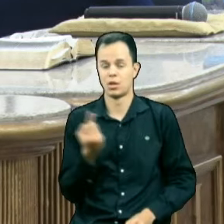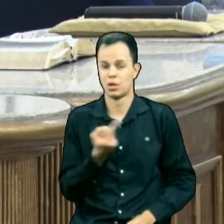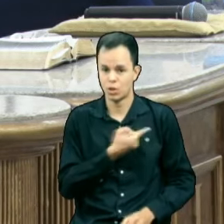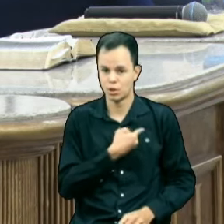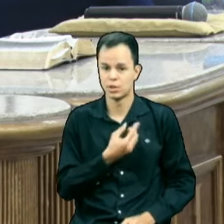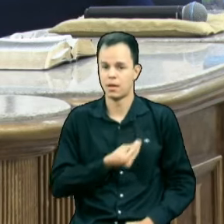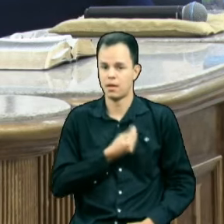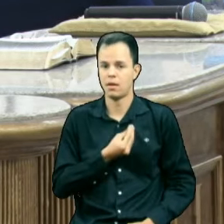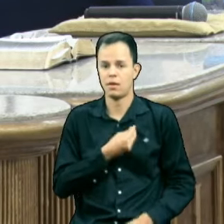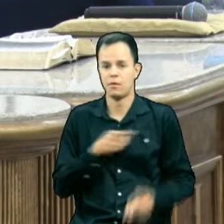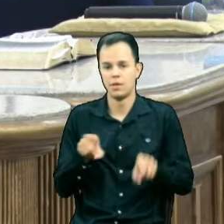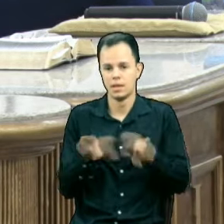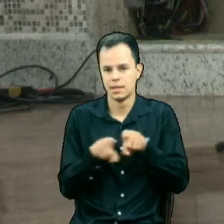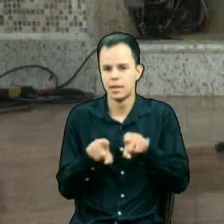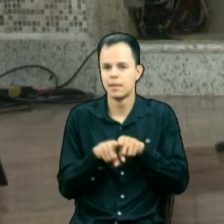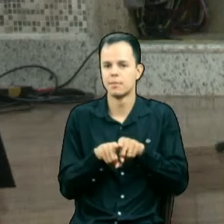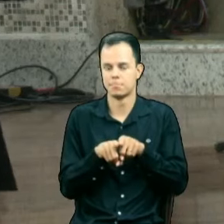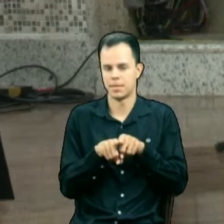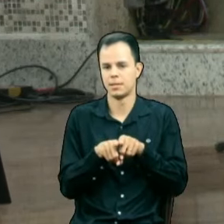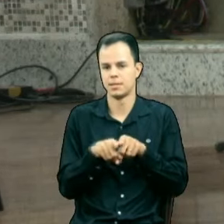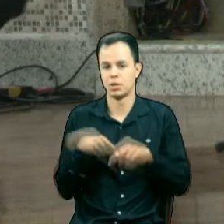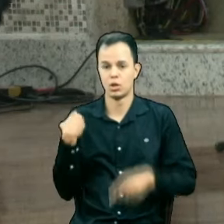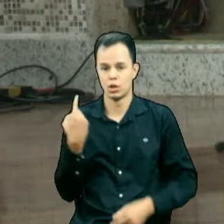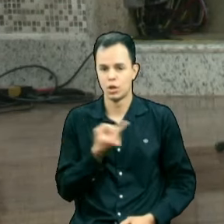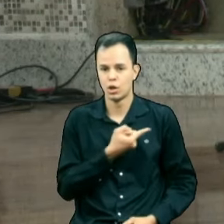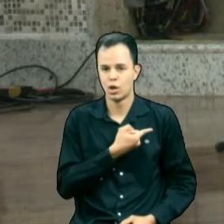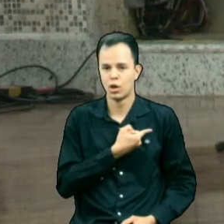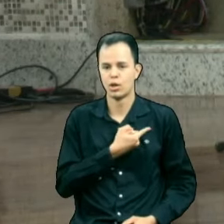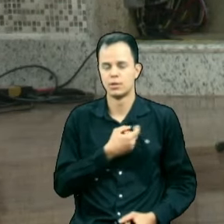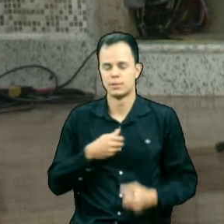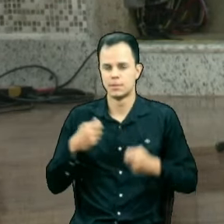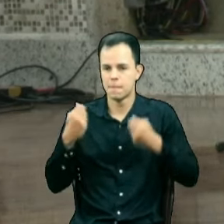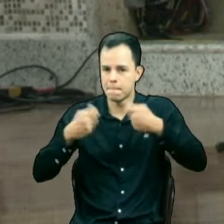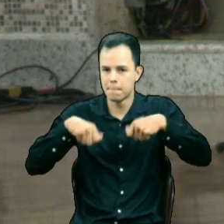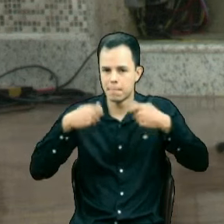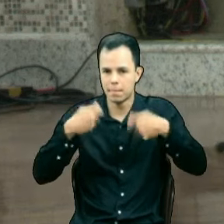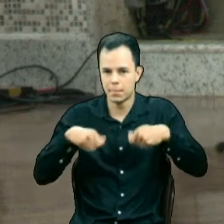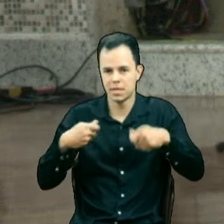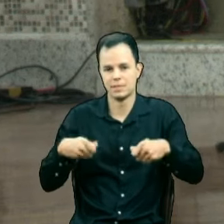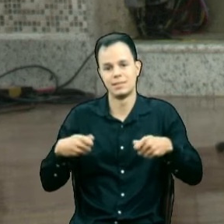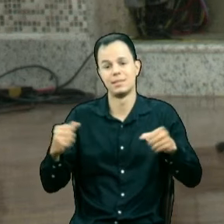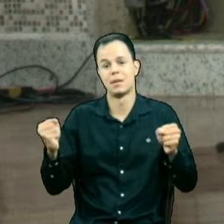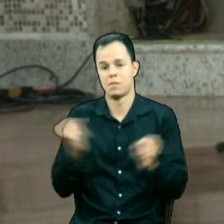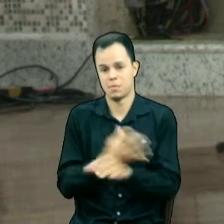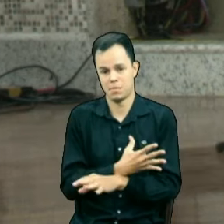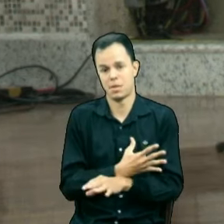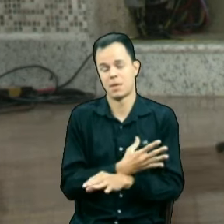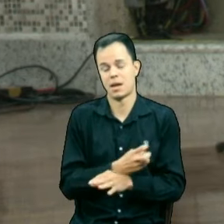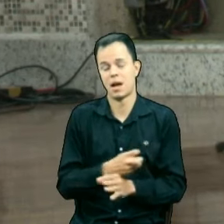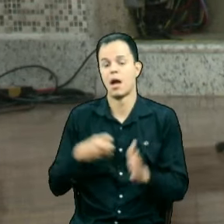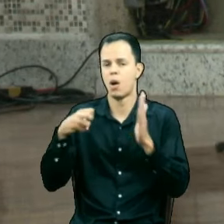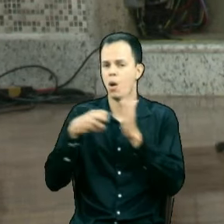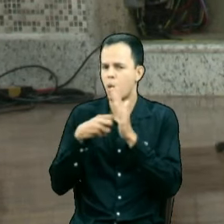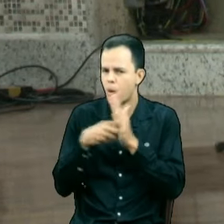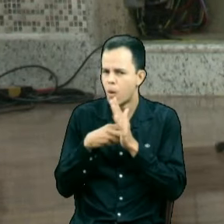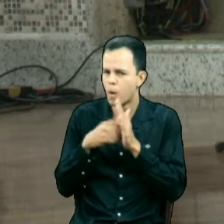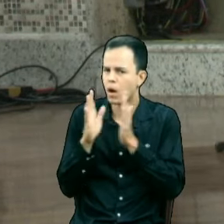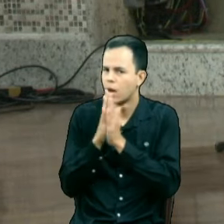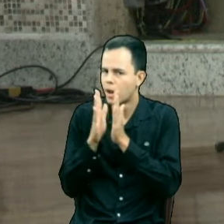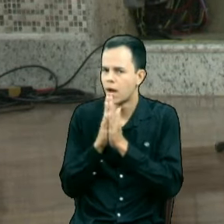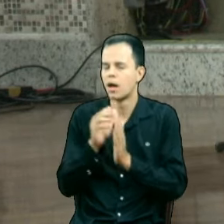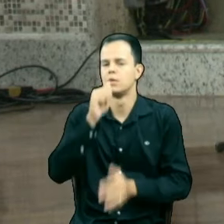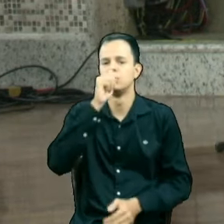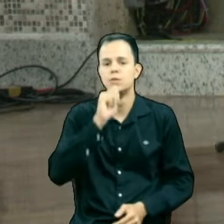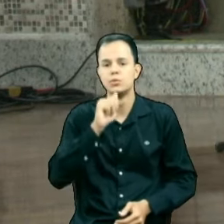humanos não suportaram cair por terra cair em joelho desmaiei mas deus quer que você chegue nesse.